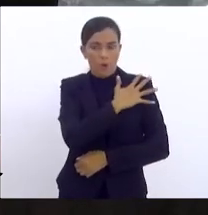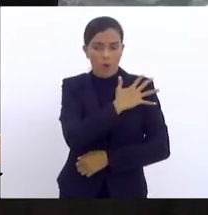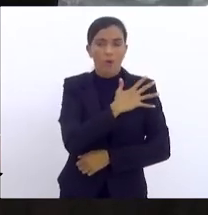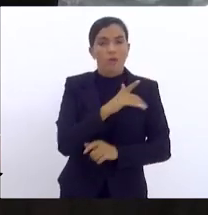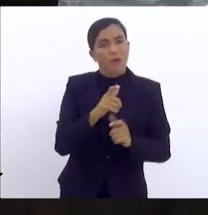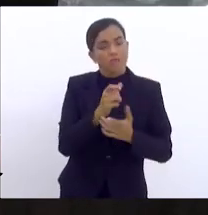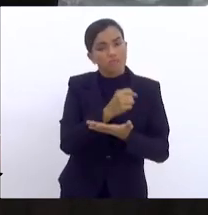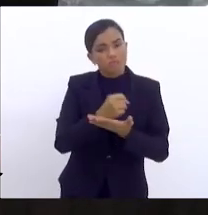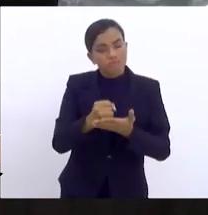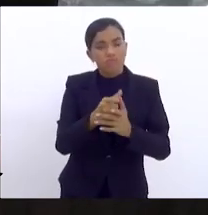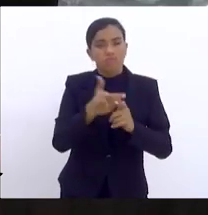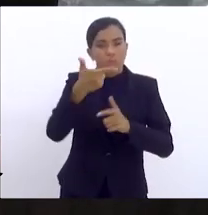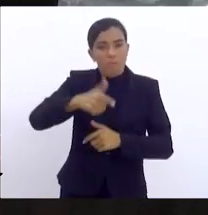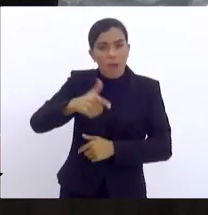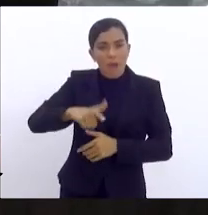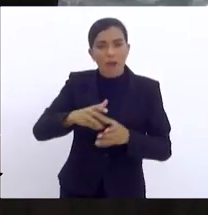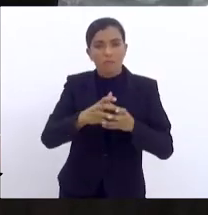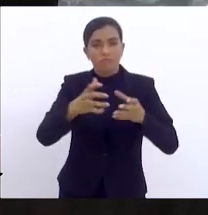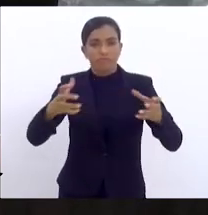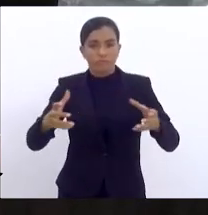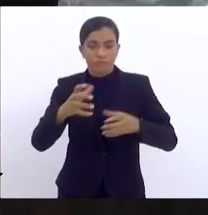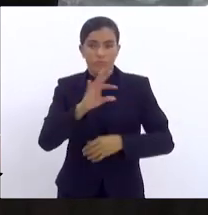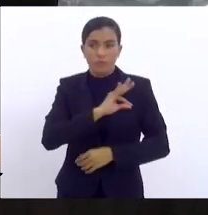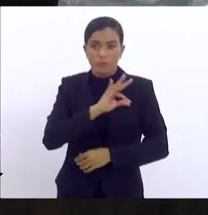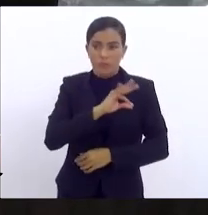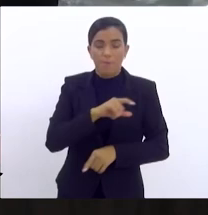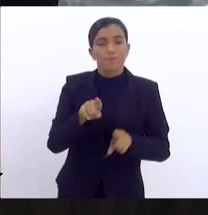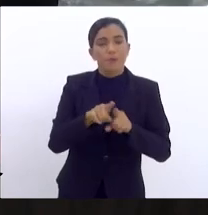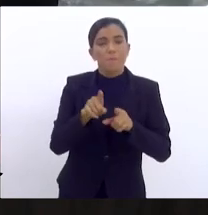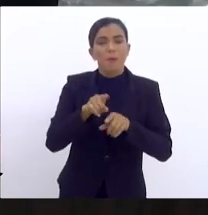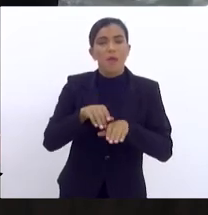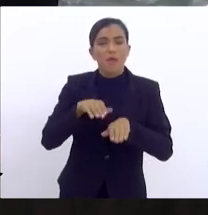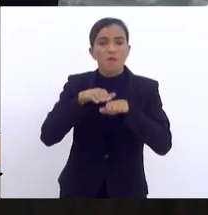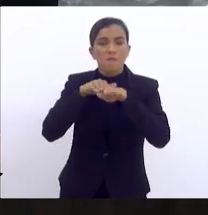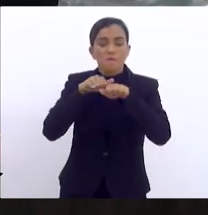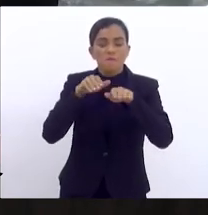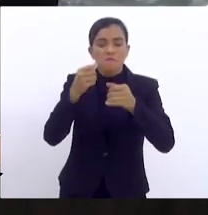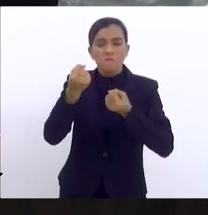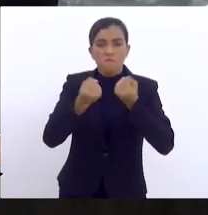efetivo viaturas pudécimo quinto indicação 231